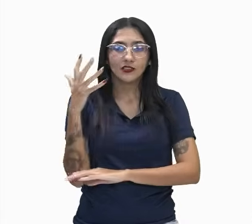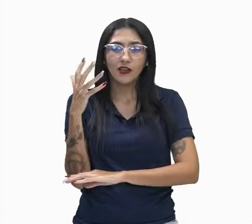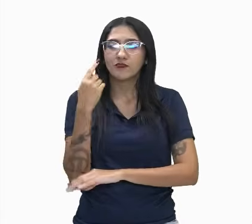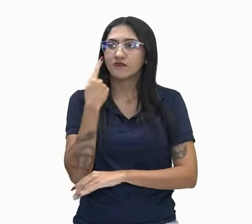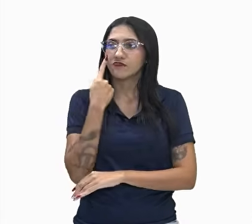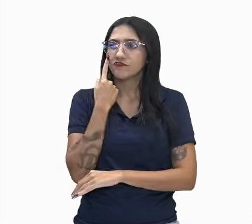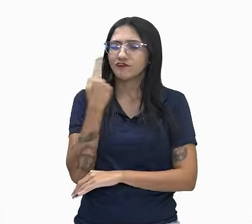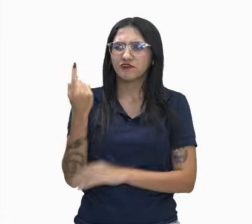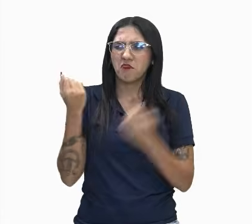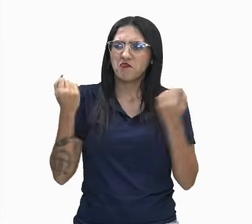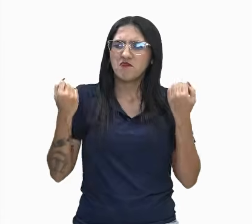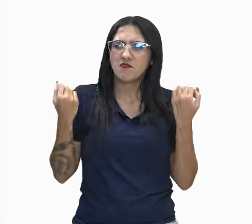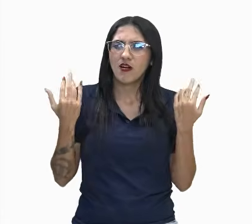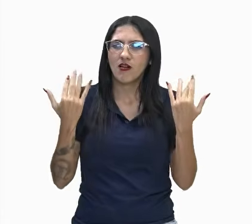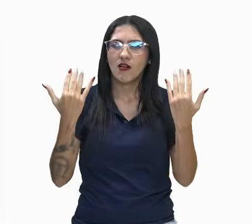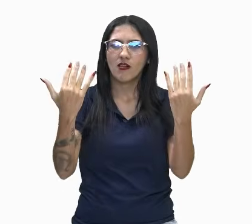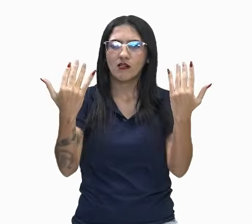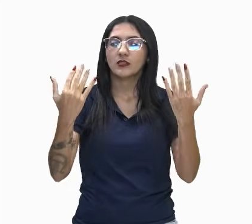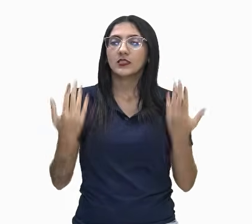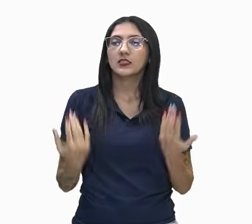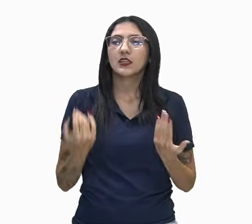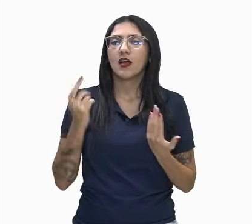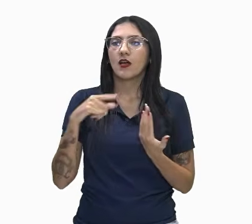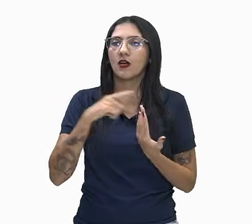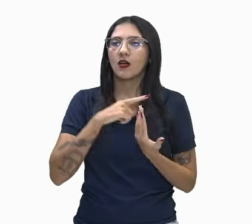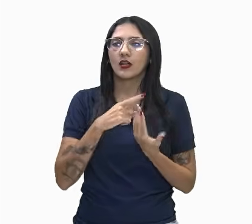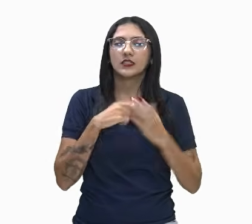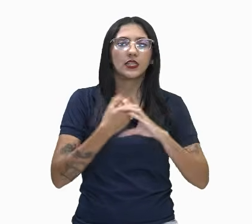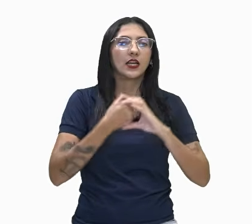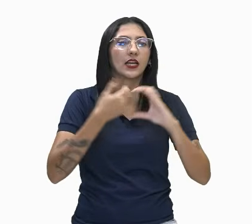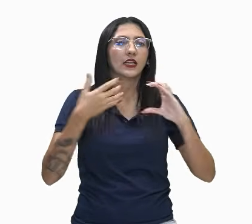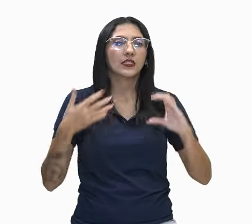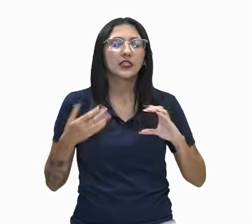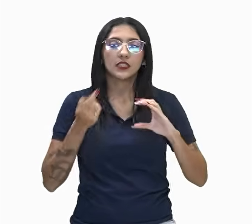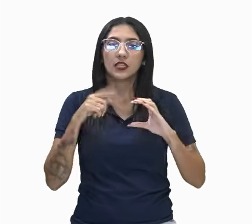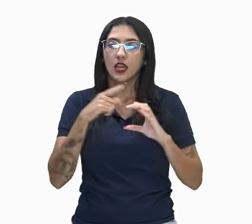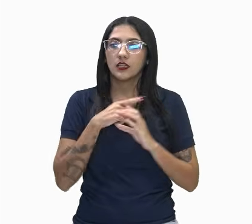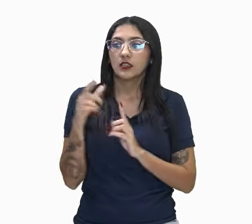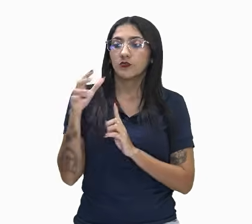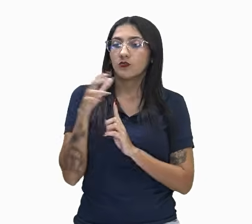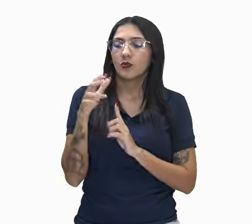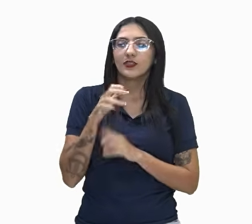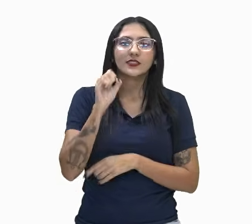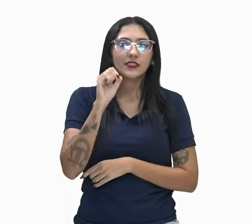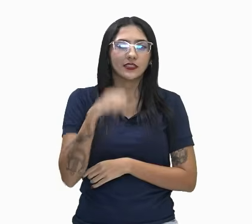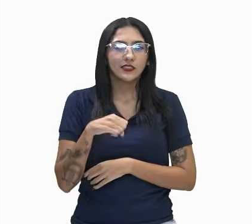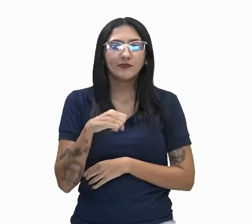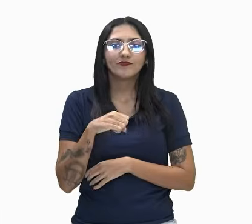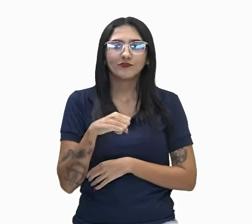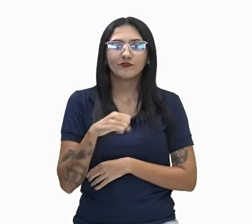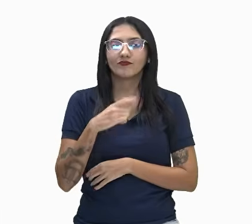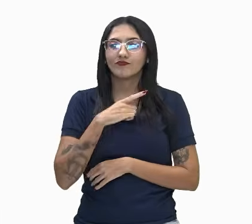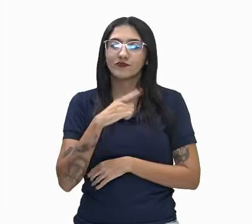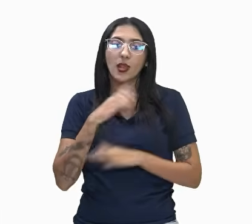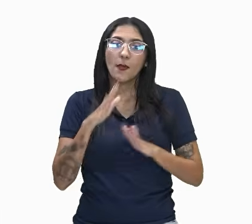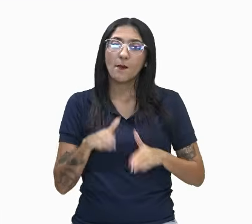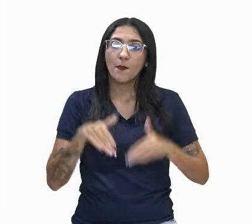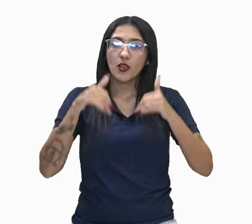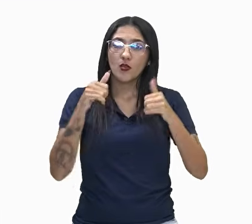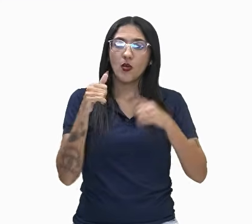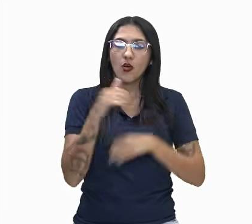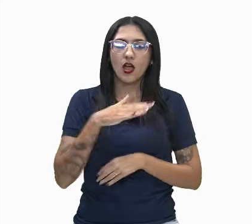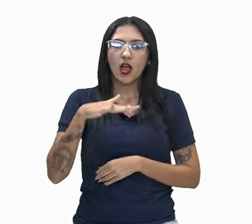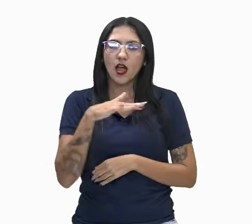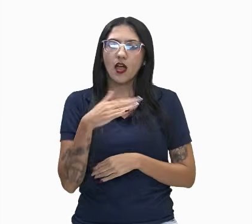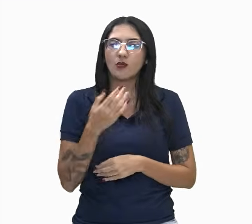cobertura vegetal. Então, a ocorrência de cobertura vegetal acaba contribuindo para uma maior umidade em relação ao